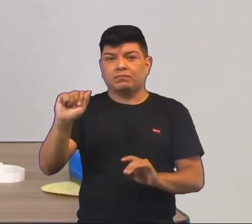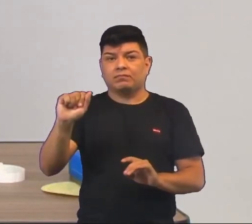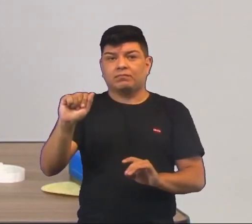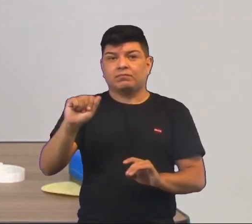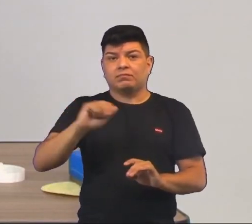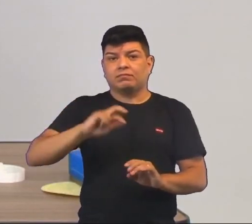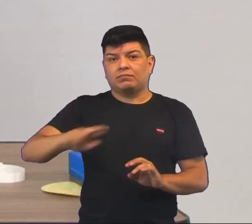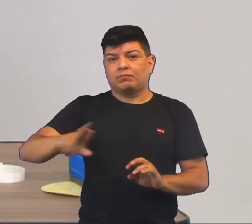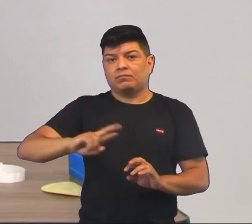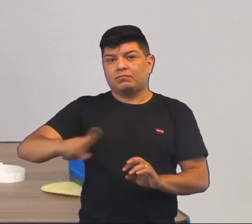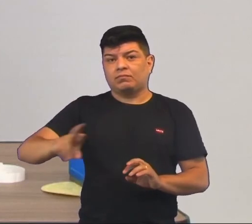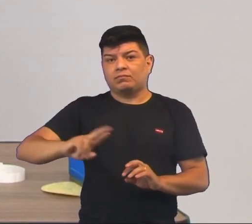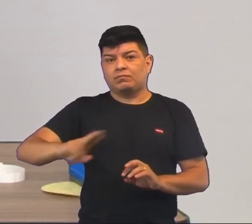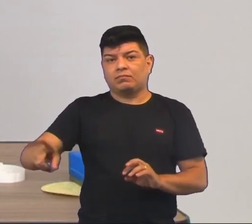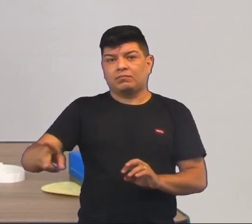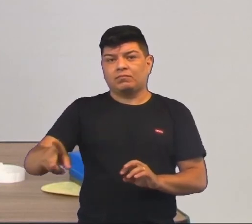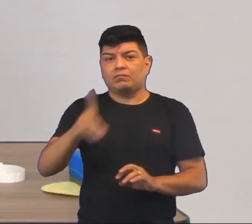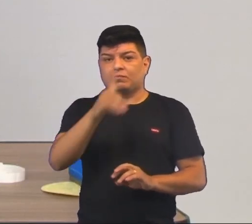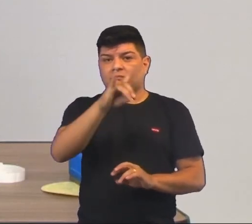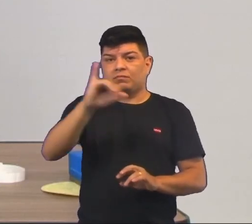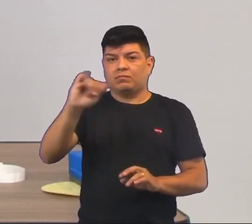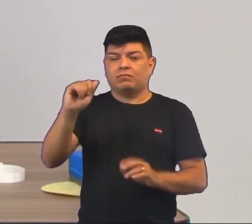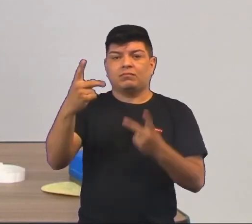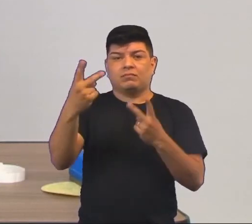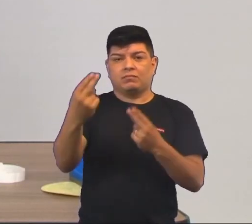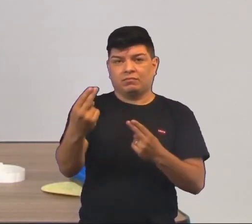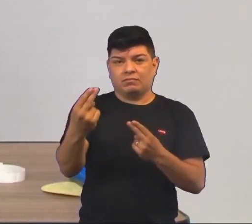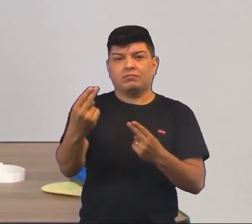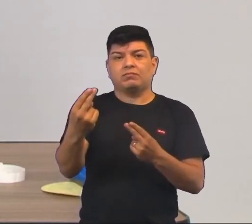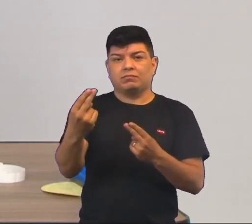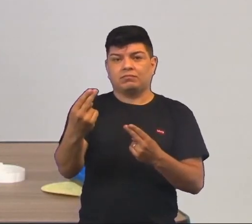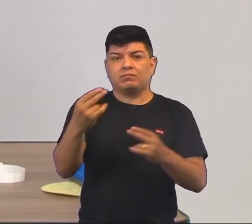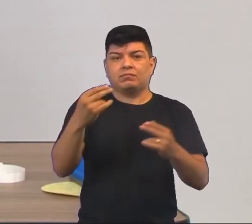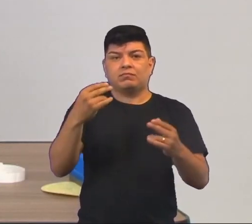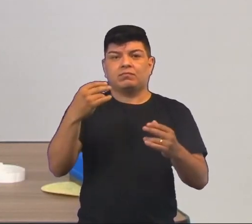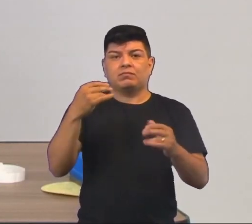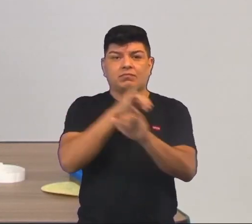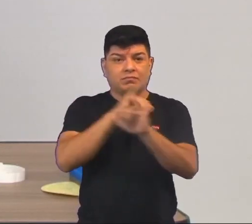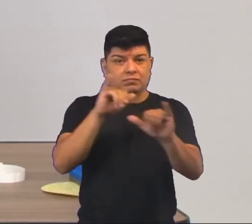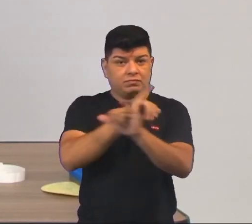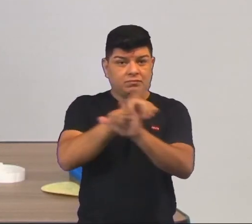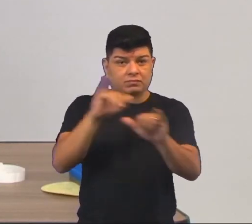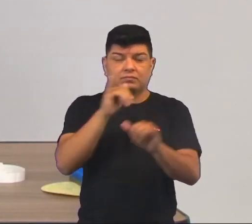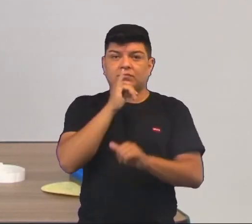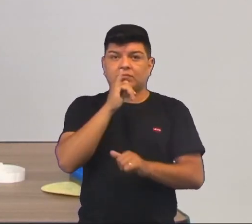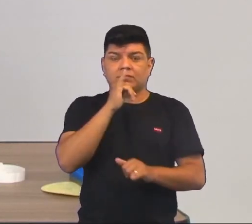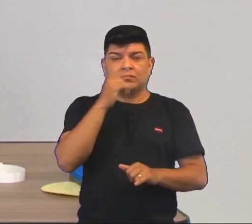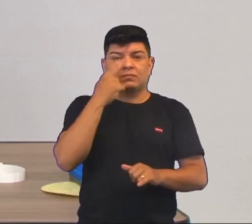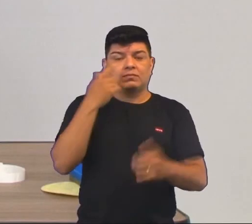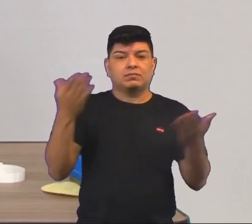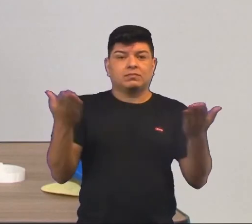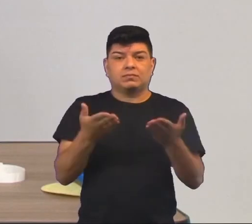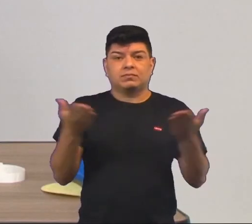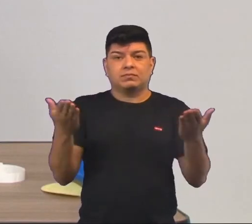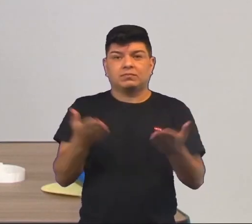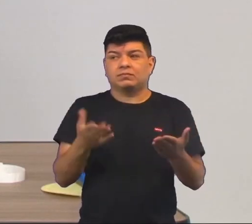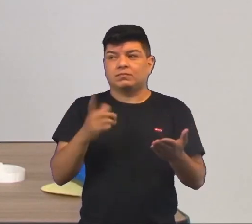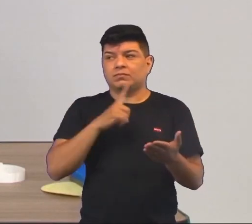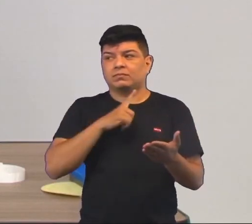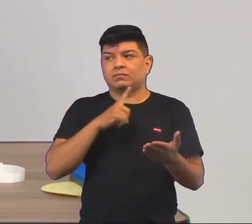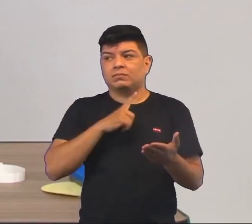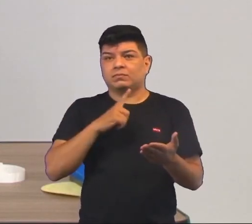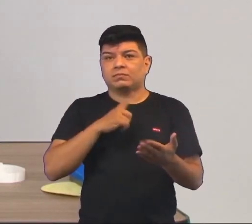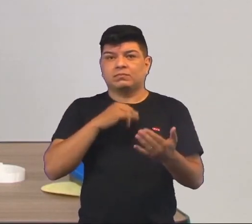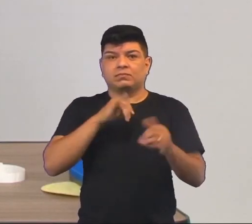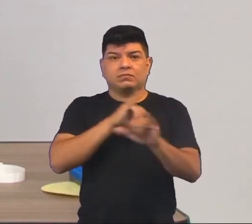é mesmo, talvez não seja a mesma data que tenha sido noticiado. Como nesse exemplo que nós vimos hoje, é